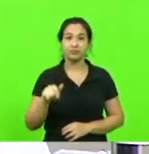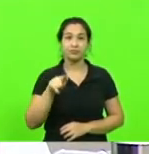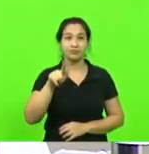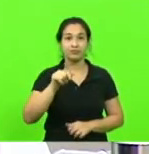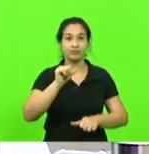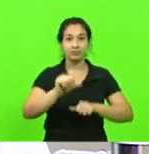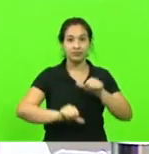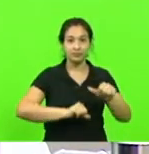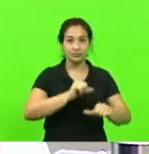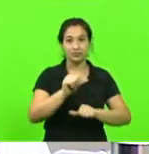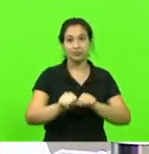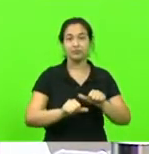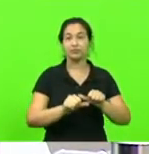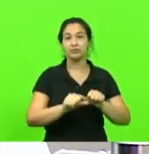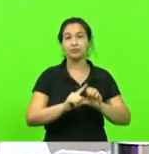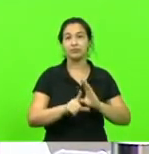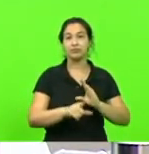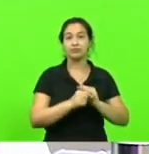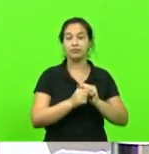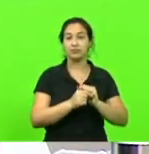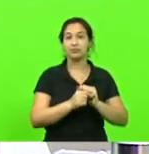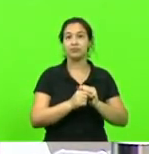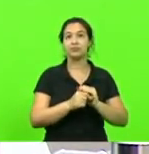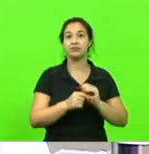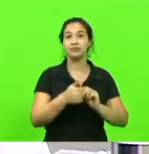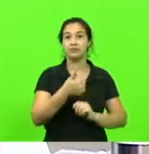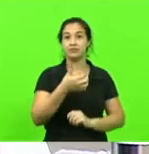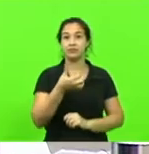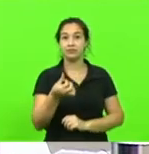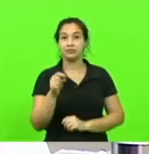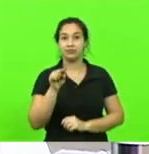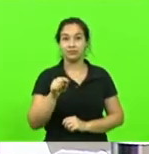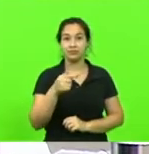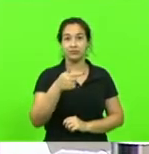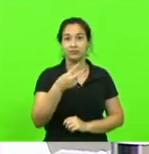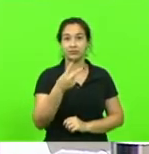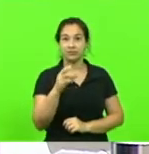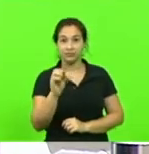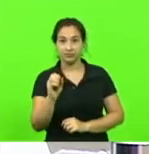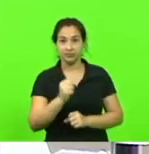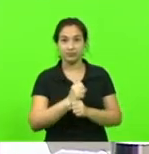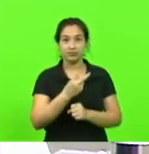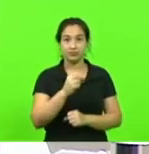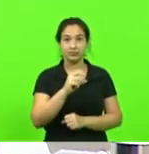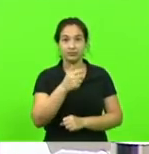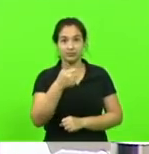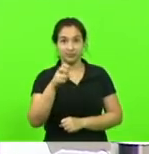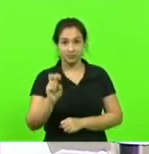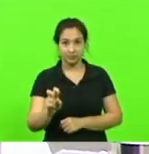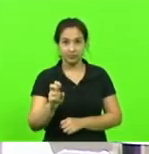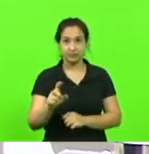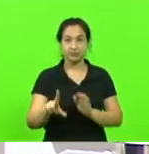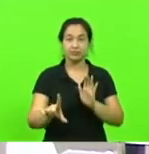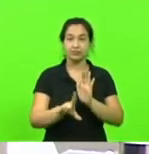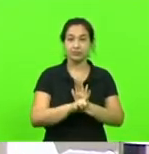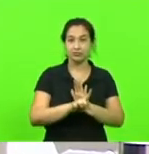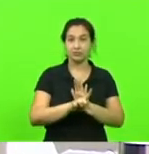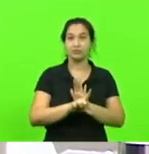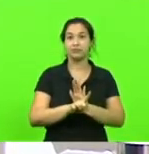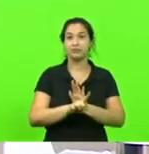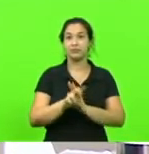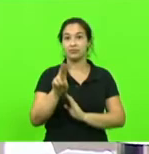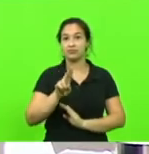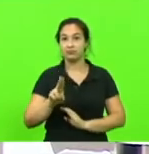o anexo 2º da Lei 16.720, de 2015, que consolida as leis que dispõem sobre a denominação de